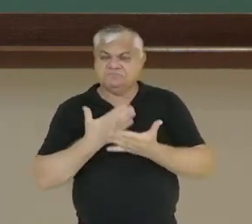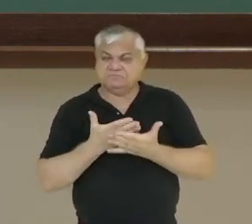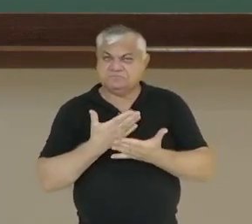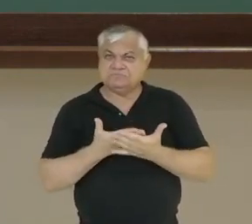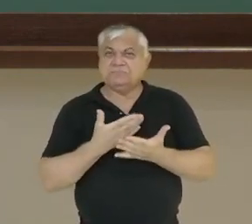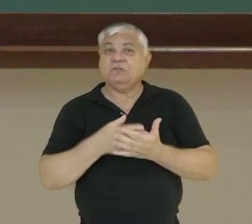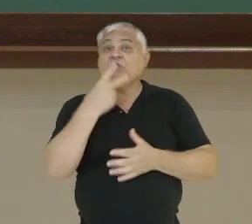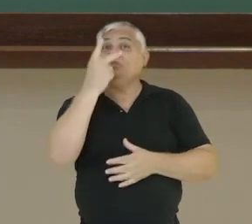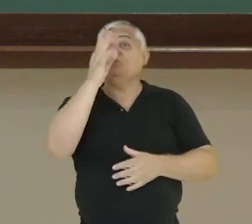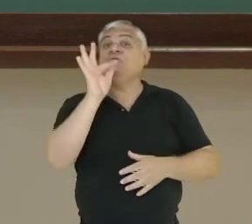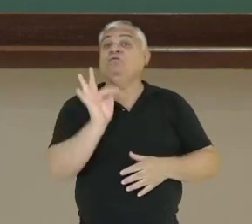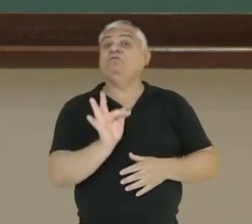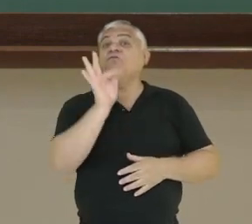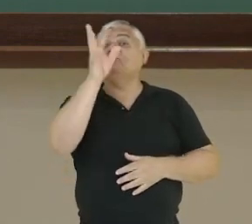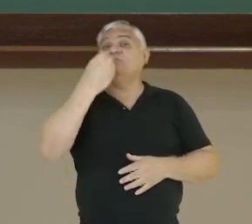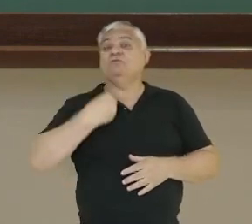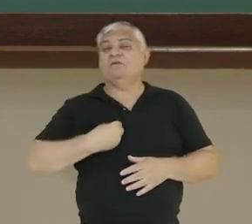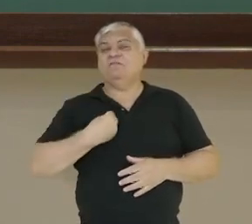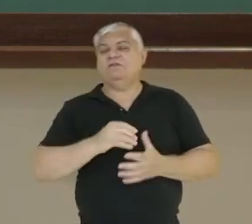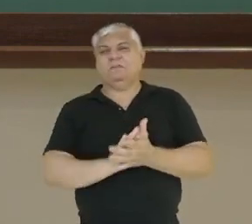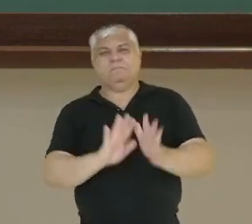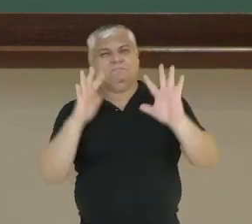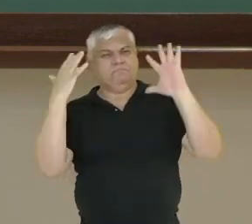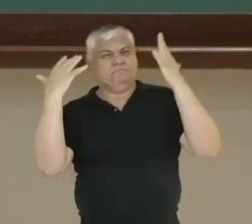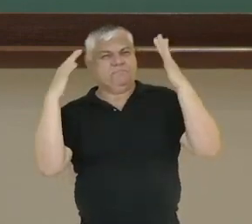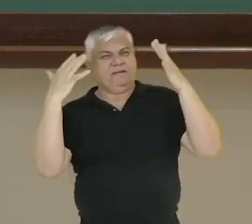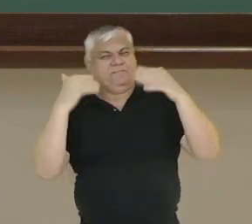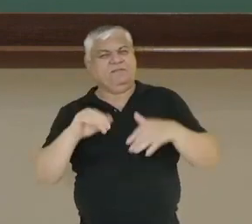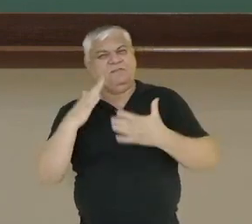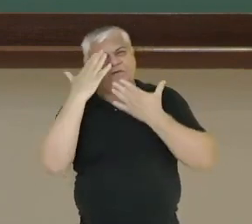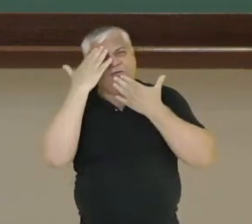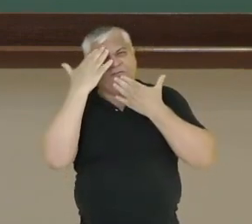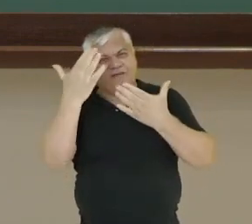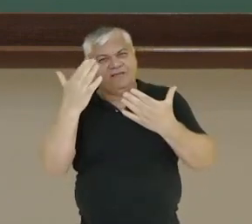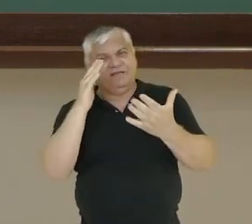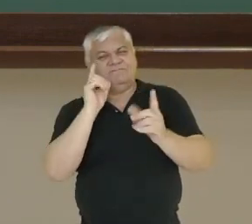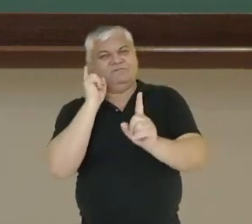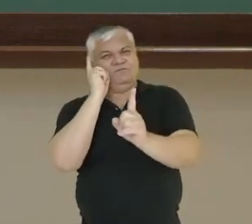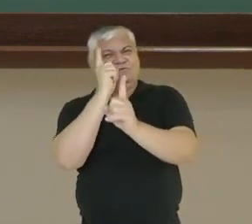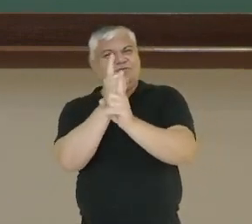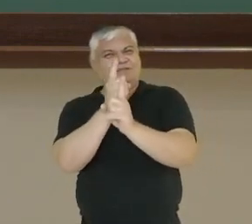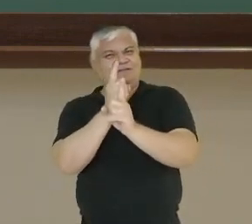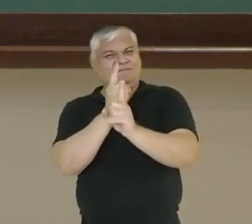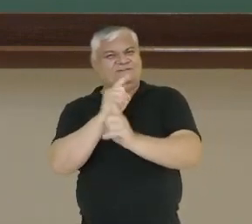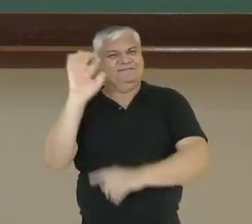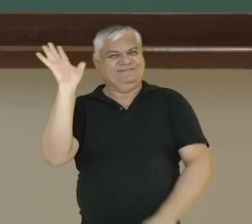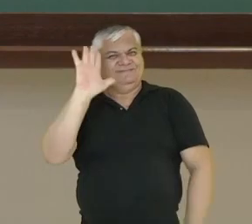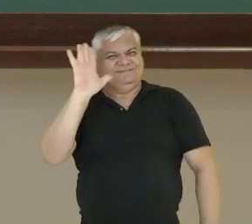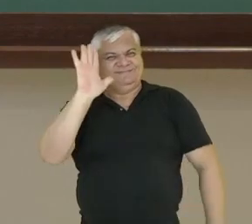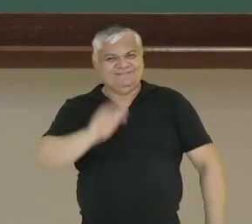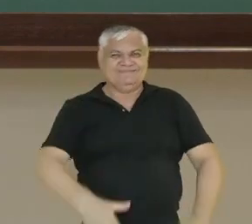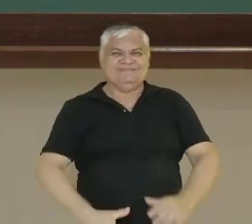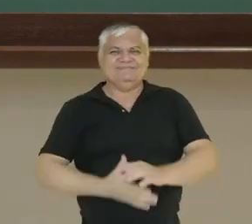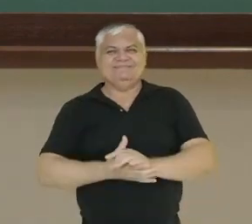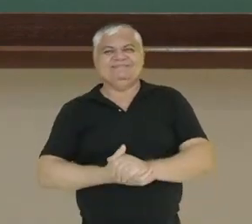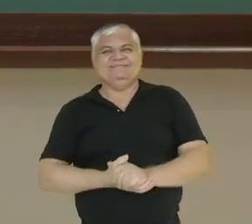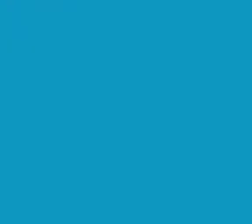seu futuro, nos seus estudos. Parabéns, muito obrigado e nos vemos na próxima.